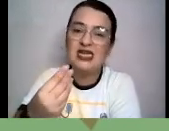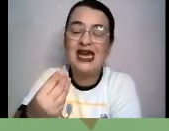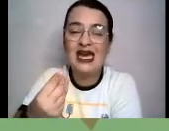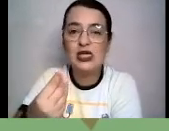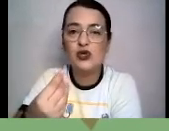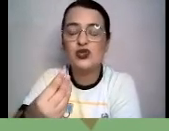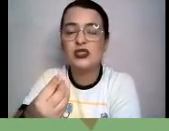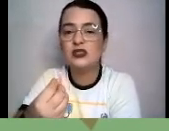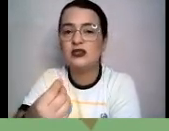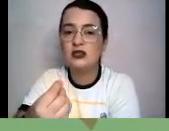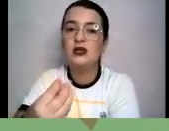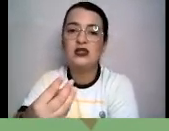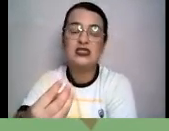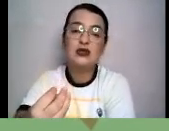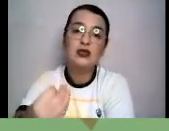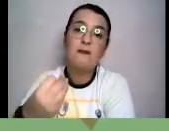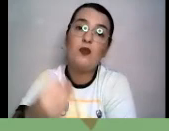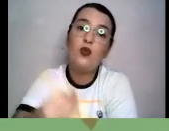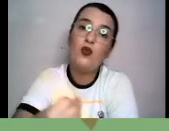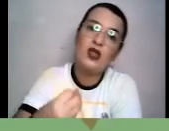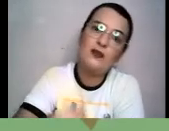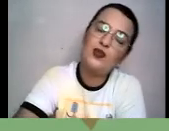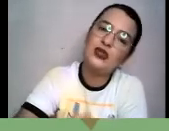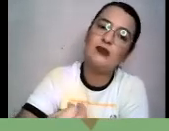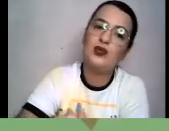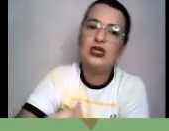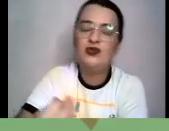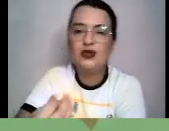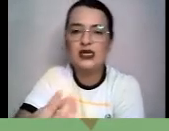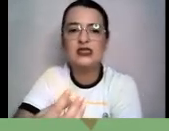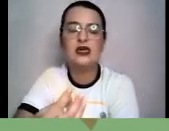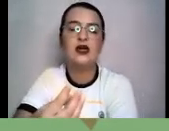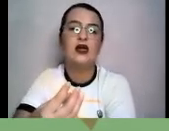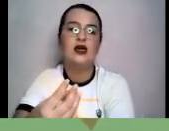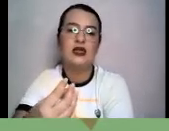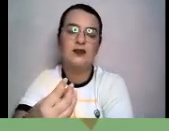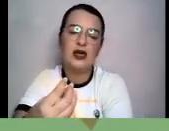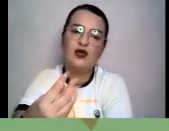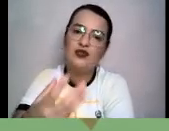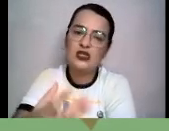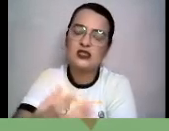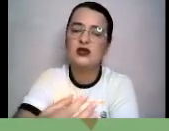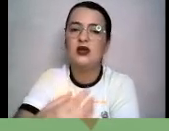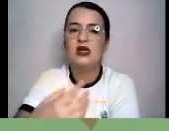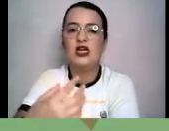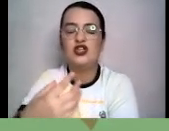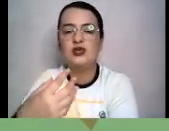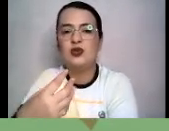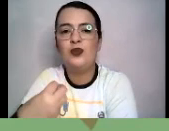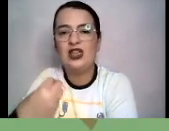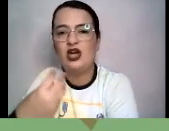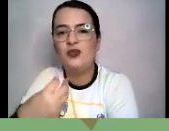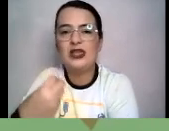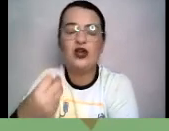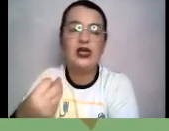os minérios são de muita, muita, muita influência, né, para conflitos. E aí nós